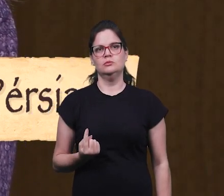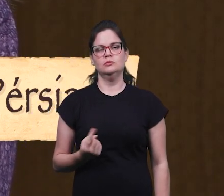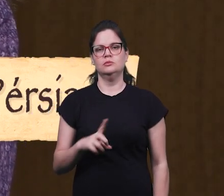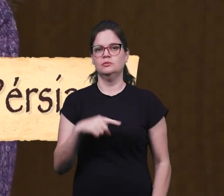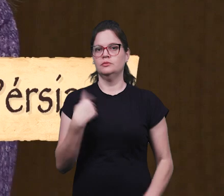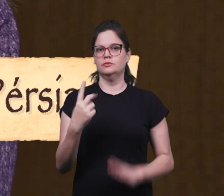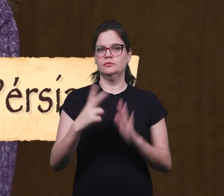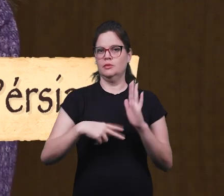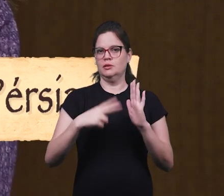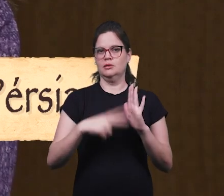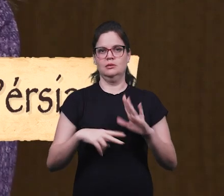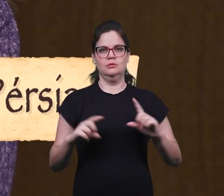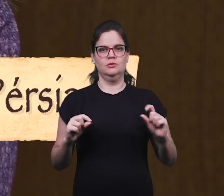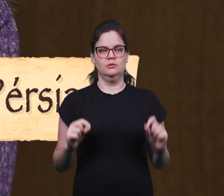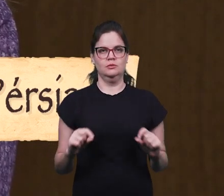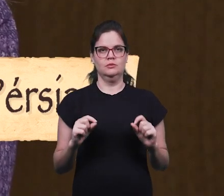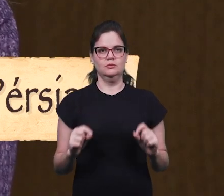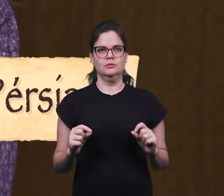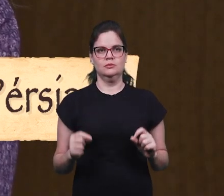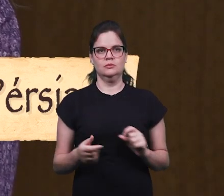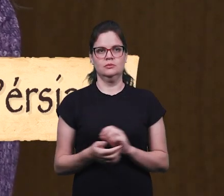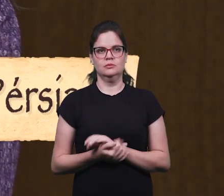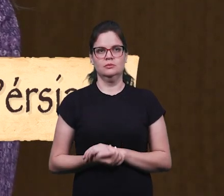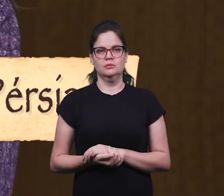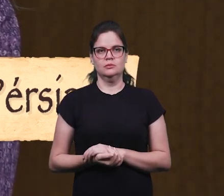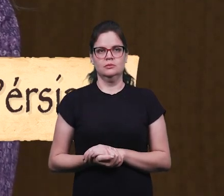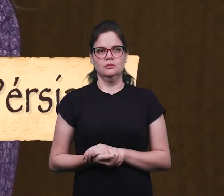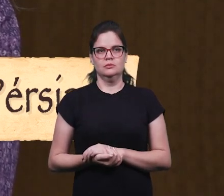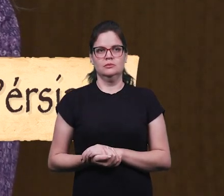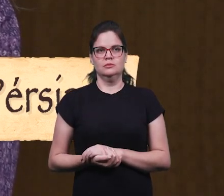nós lemos o seguinte: